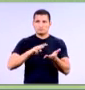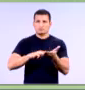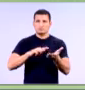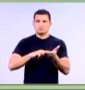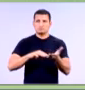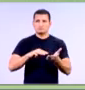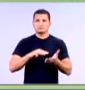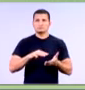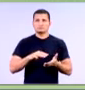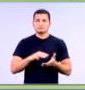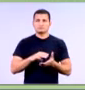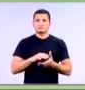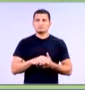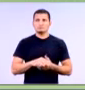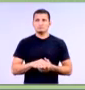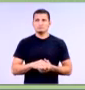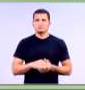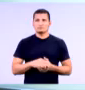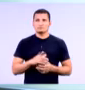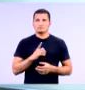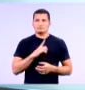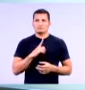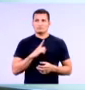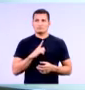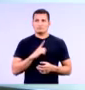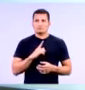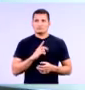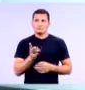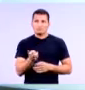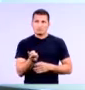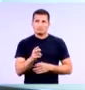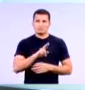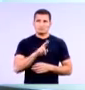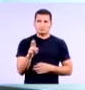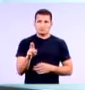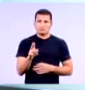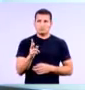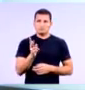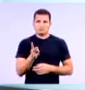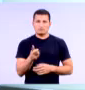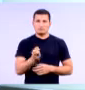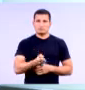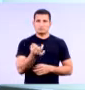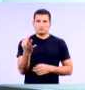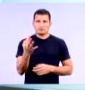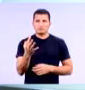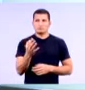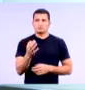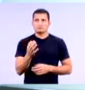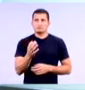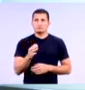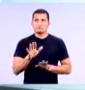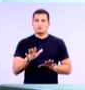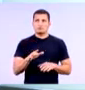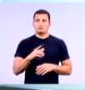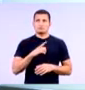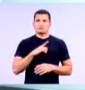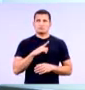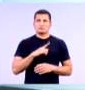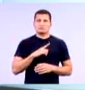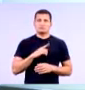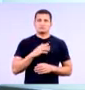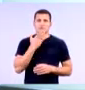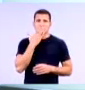apesar de terem o mesmo nome, a mesma quantidade de parâmetros, eles têm os